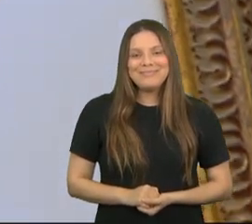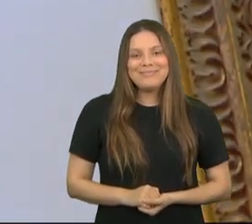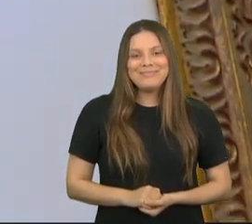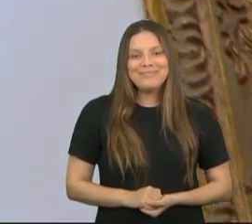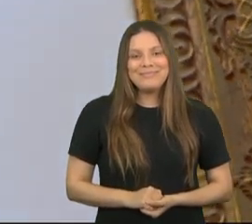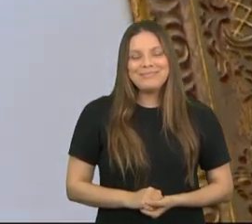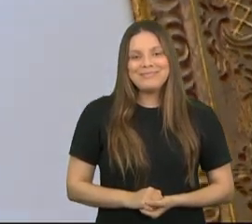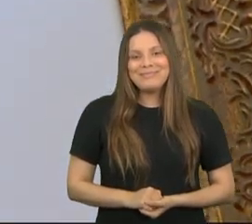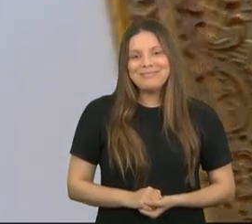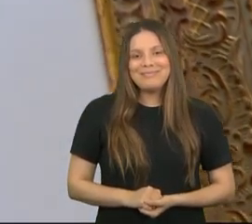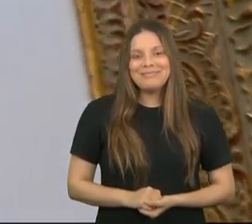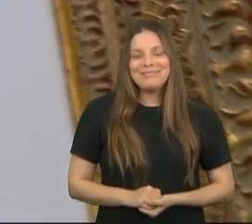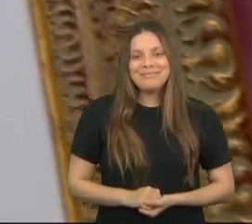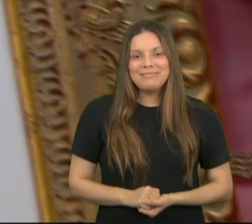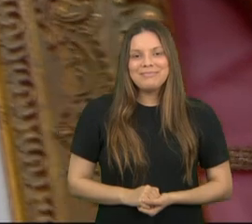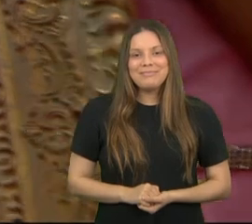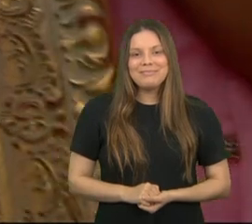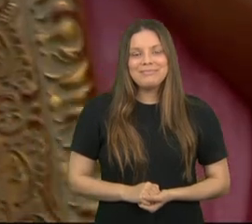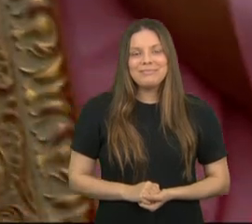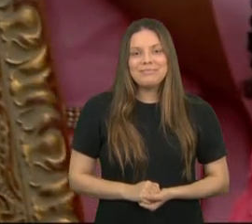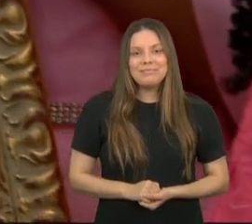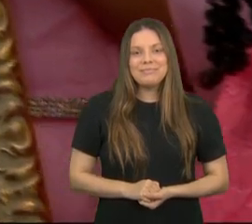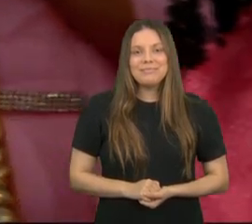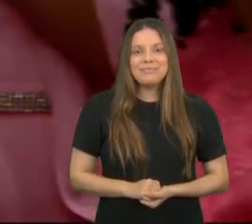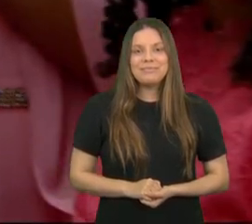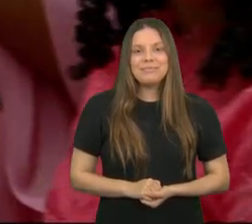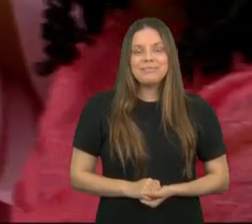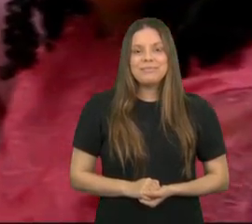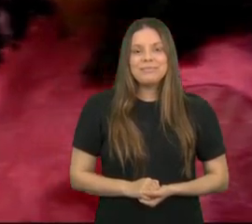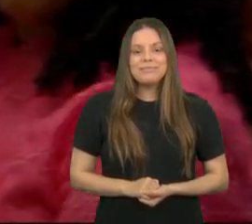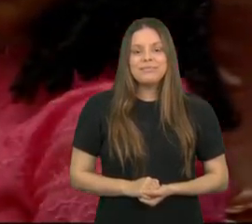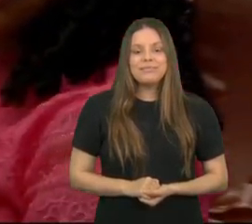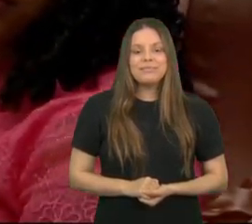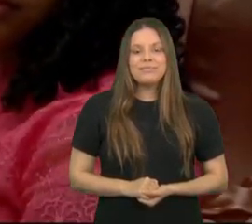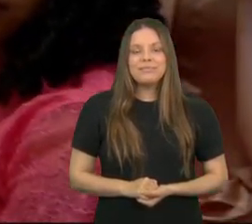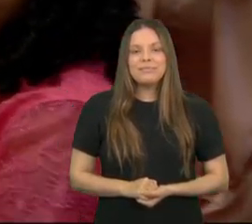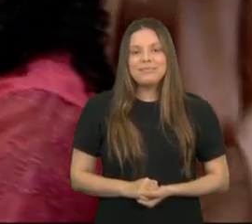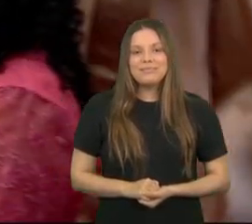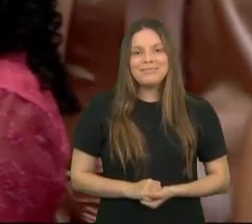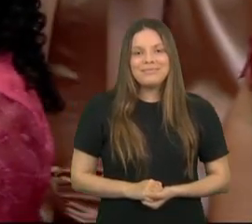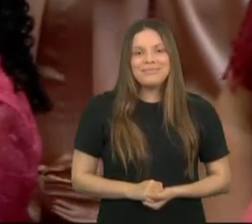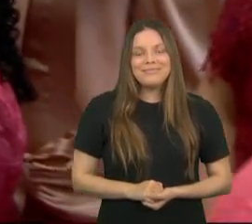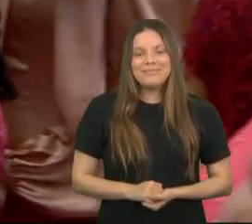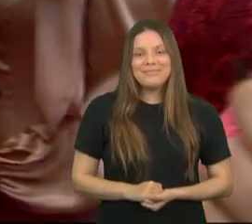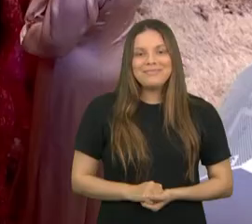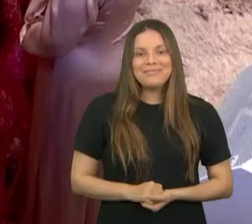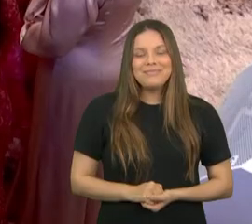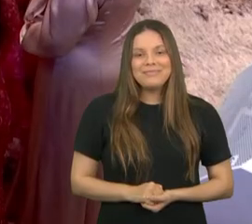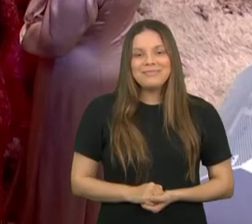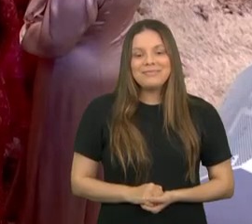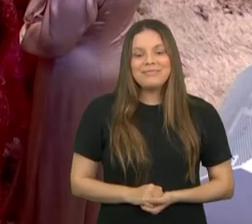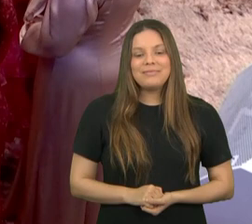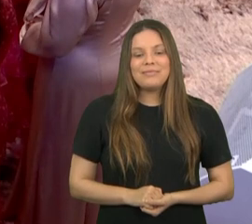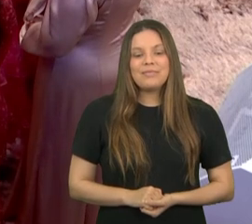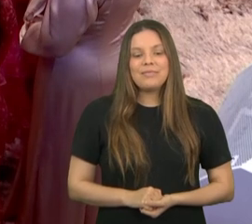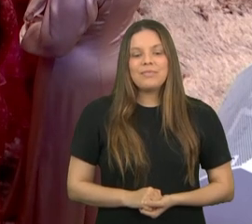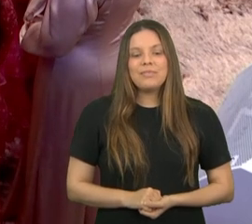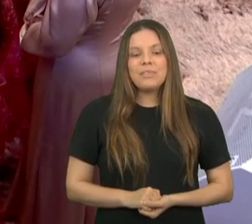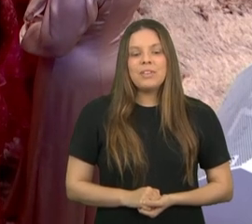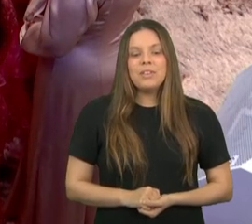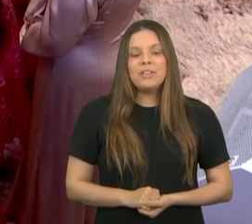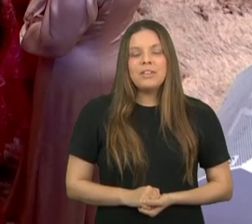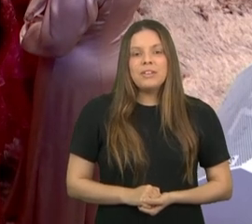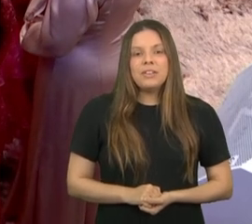veishmirecha, Yaech Adonai panavelecha vichuneka, Issa Adonai panavelecha veyasem lecha